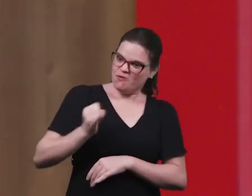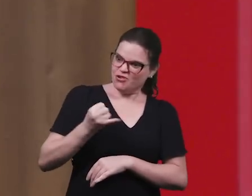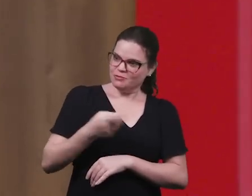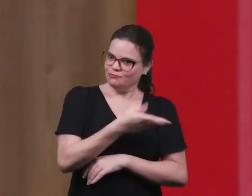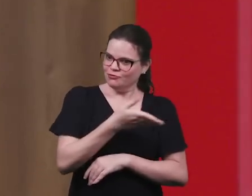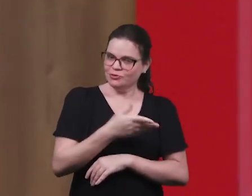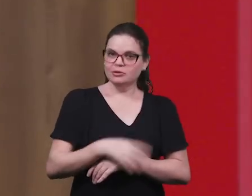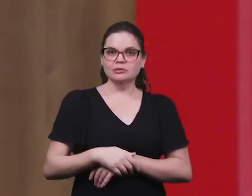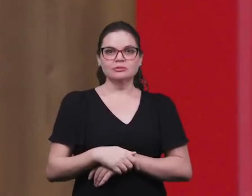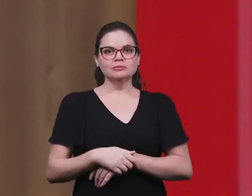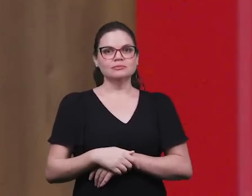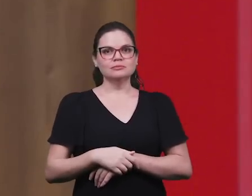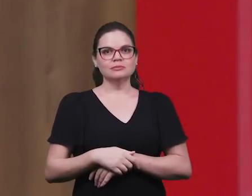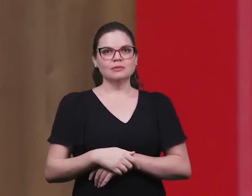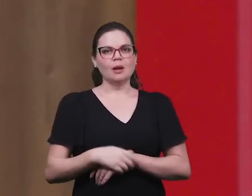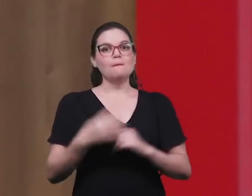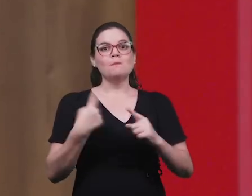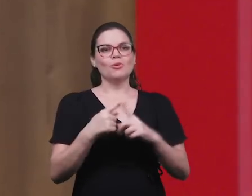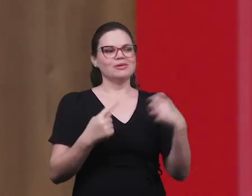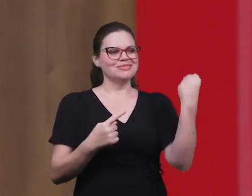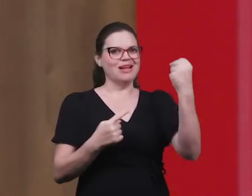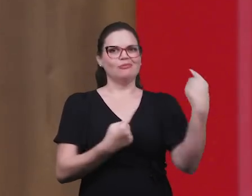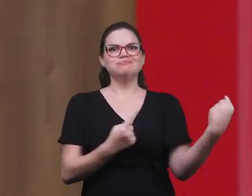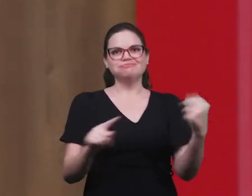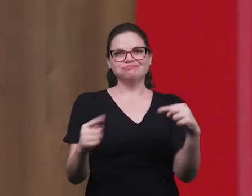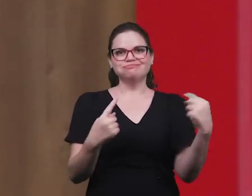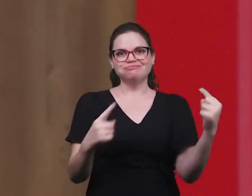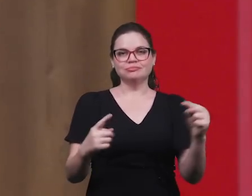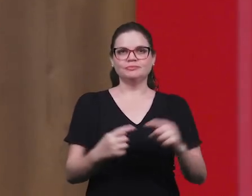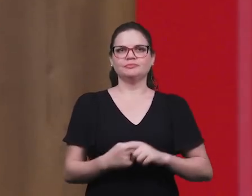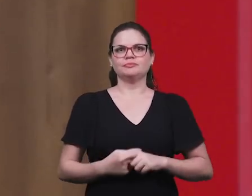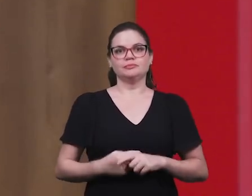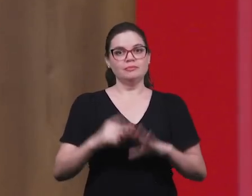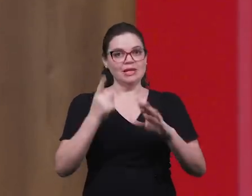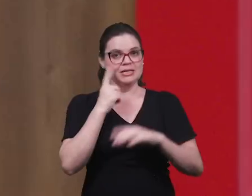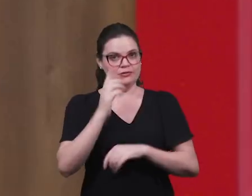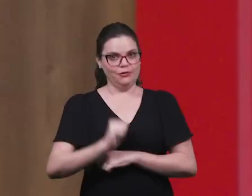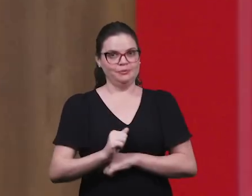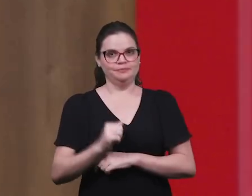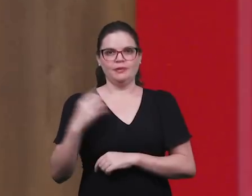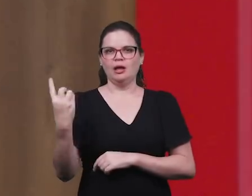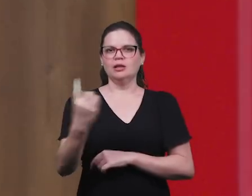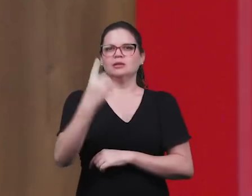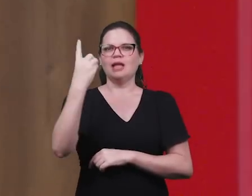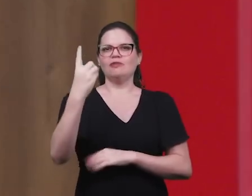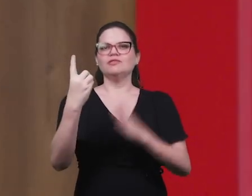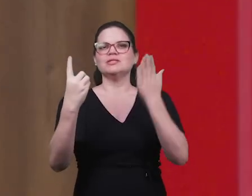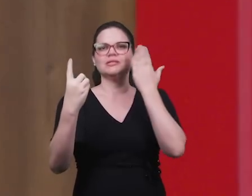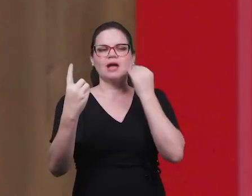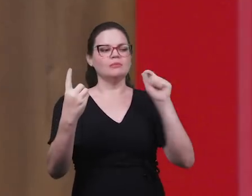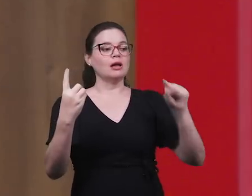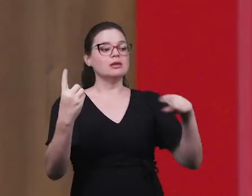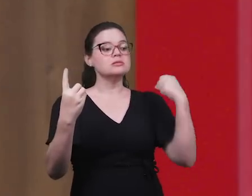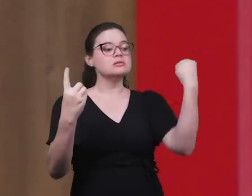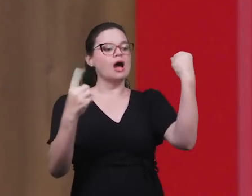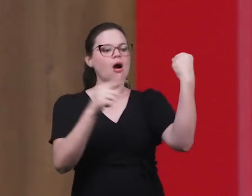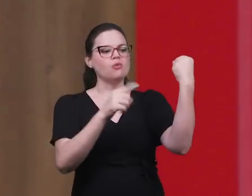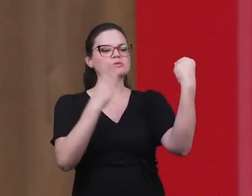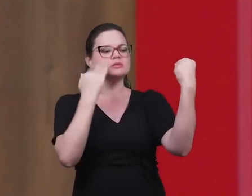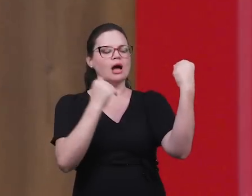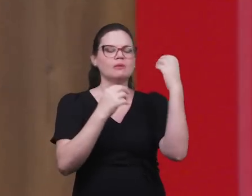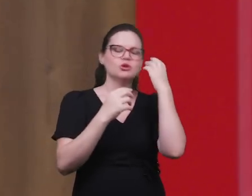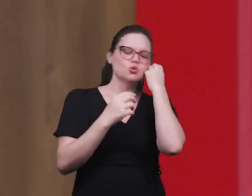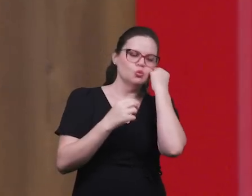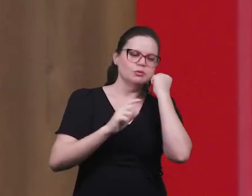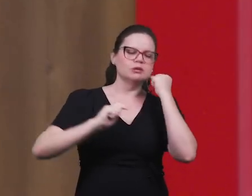Davi. Davi ele entra, então você vê, ele tem todo o conhecimento, ele sabe onde Saul está, ele sabe que o